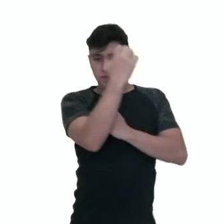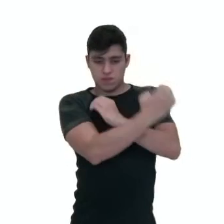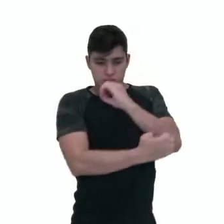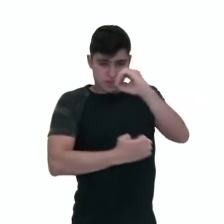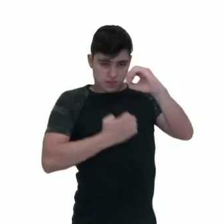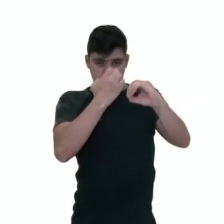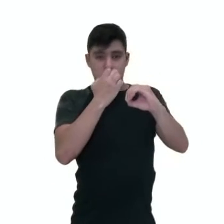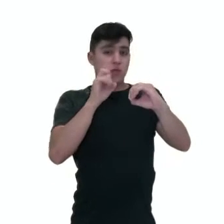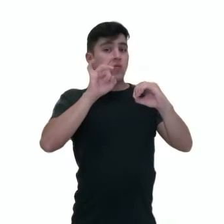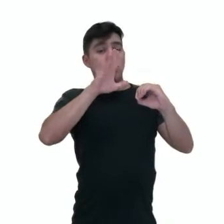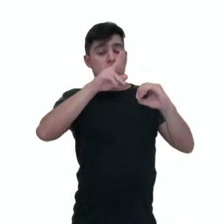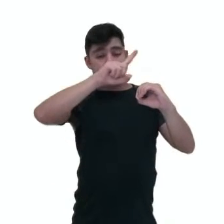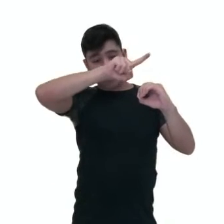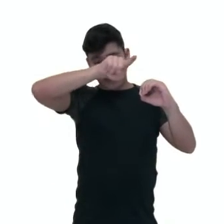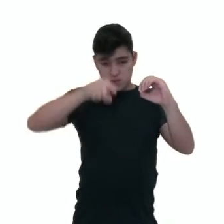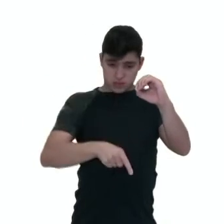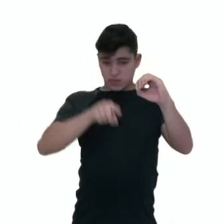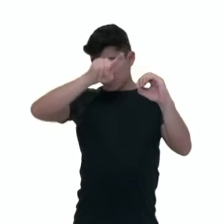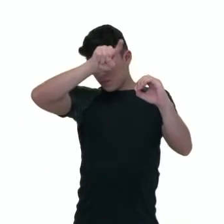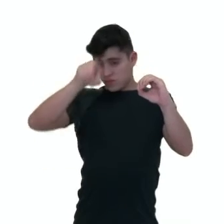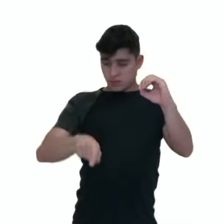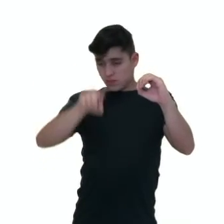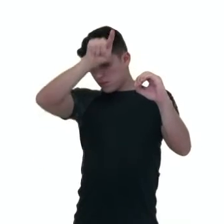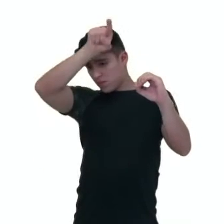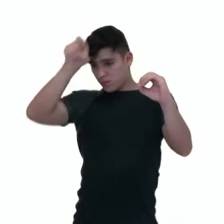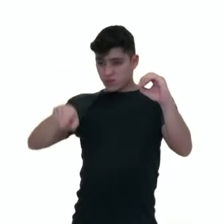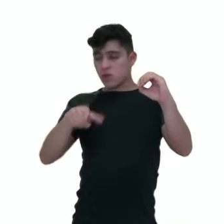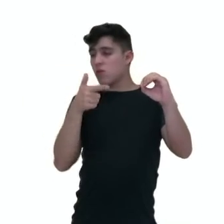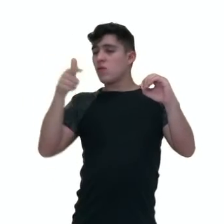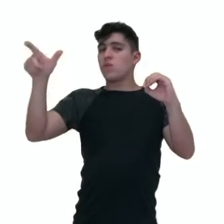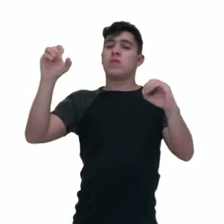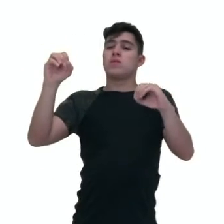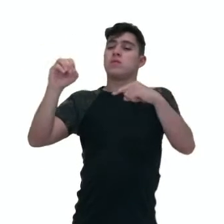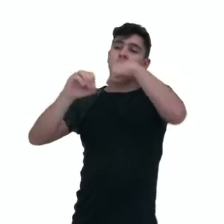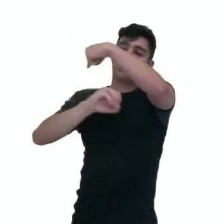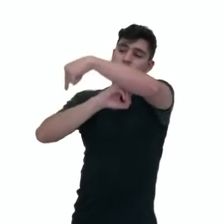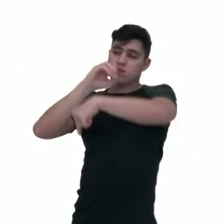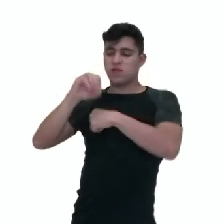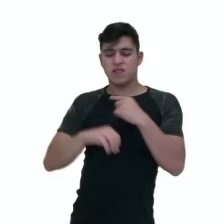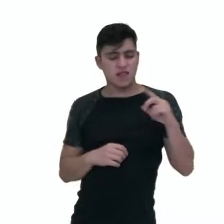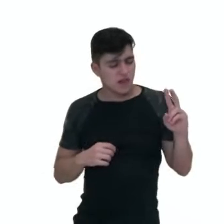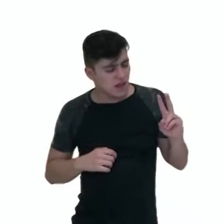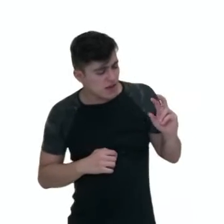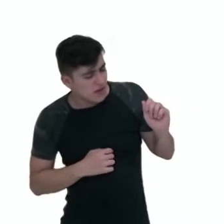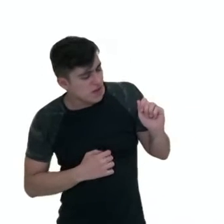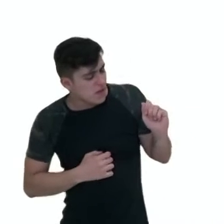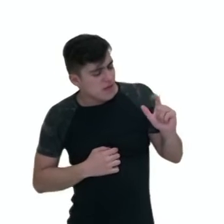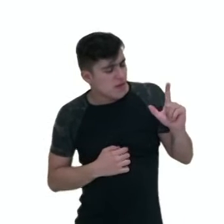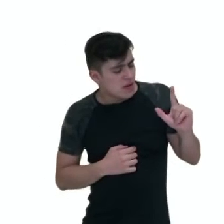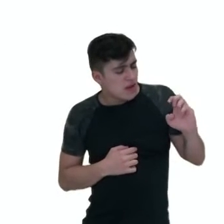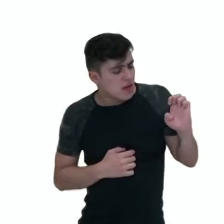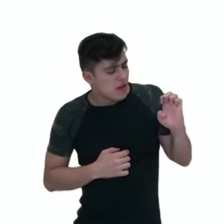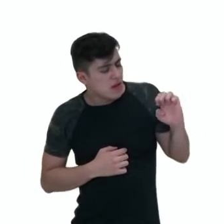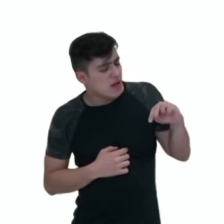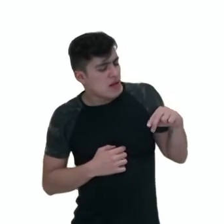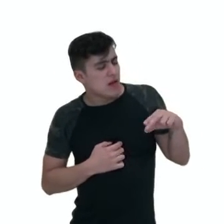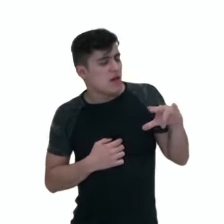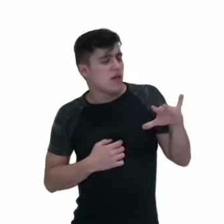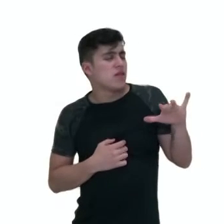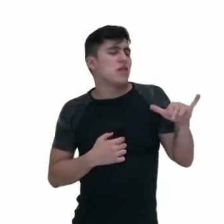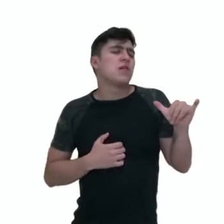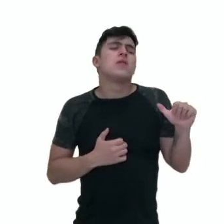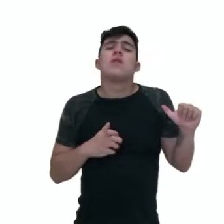na sua camada de valência com outro átomo. Camada de valência. Qual é a camada